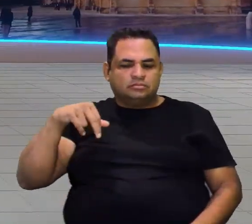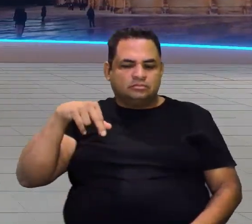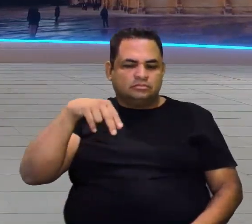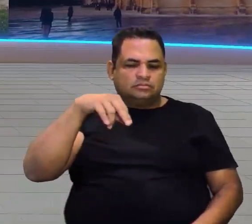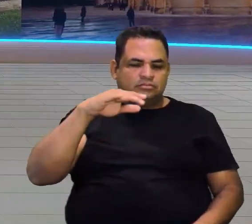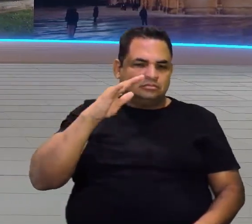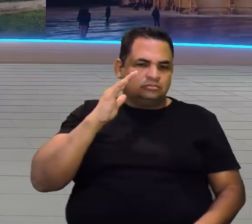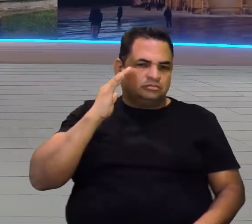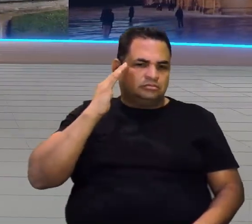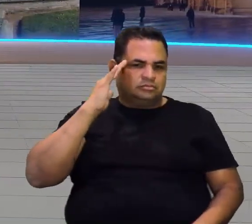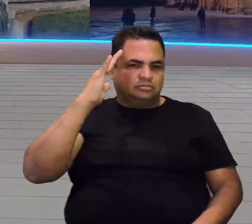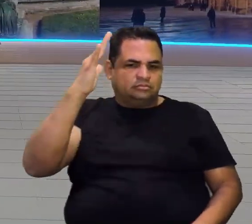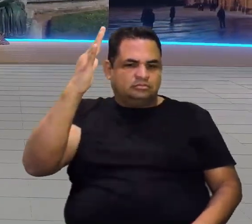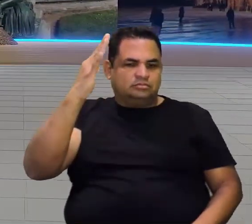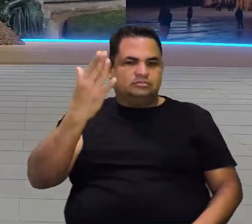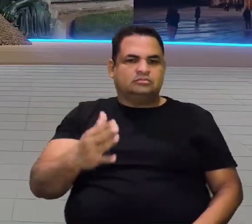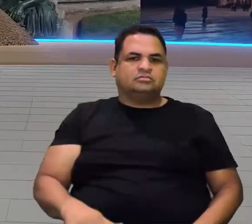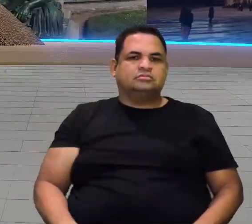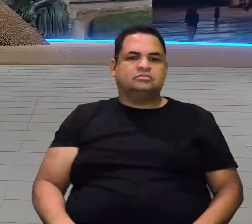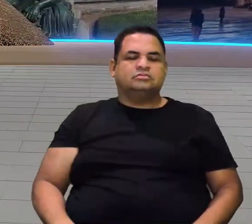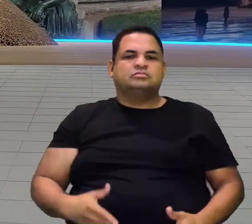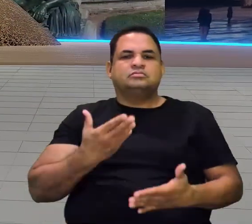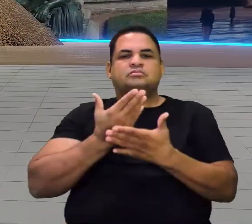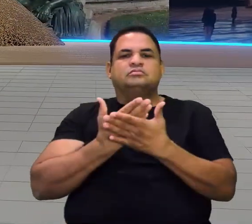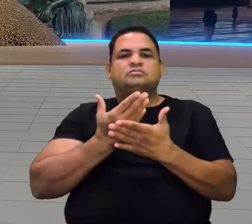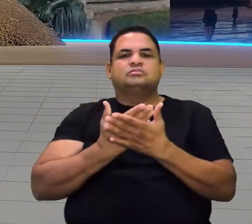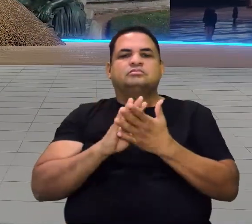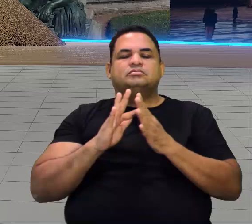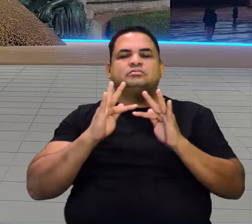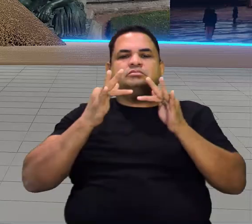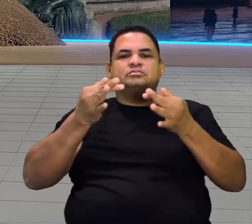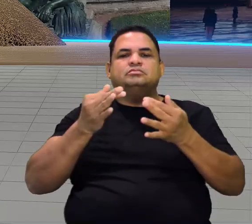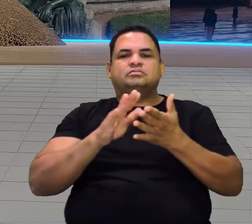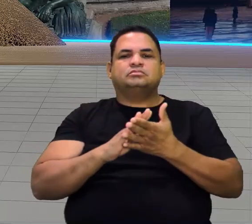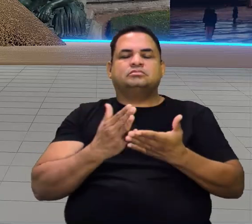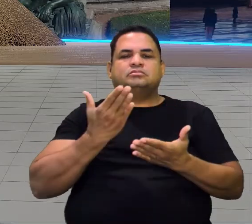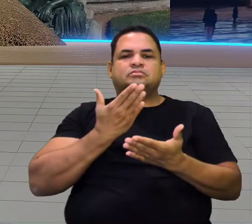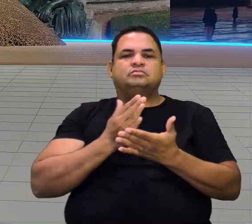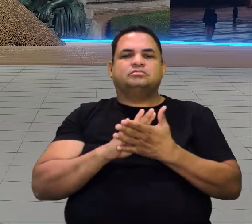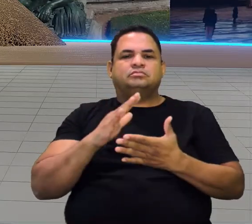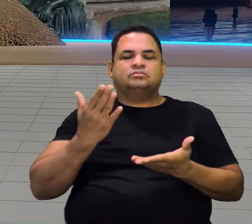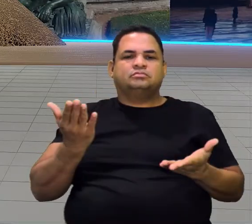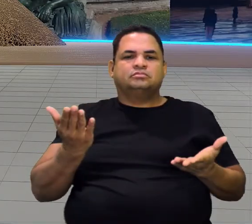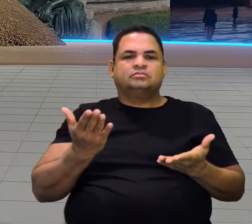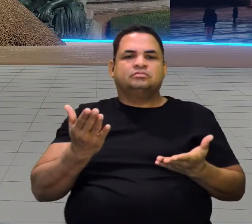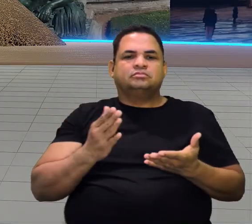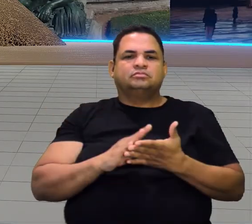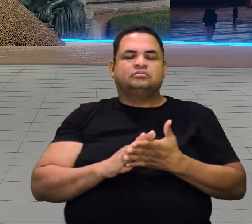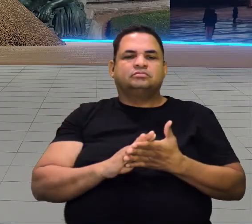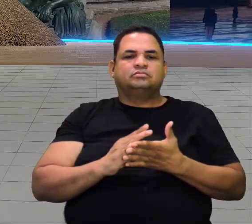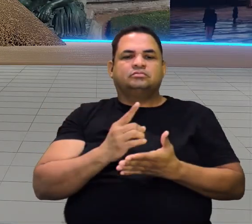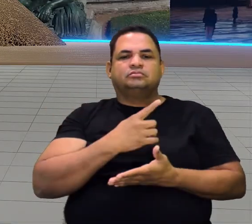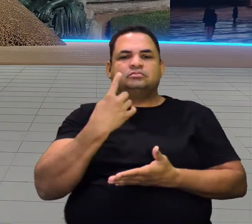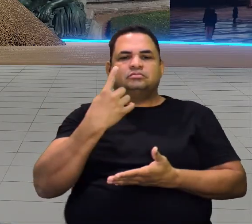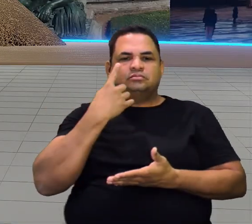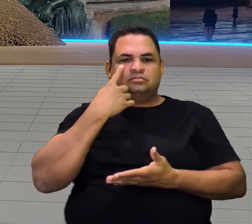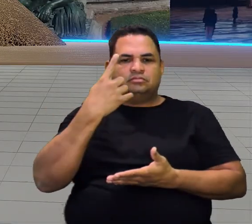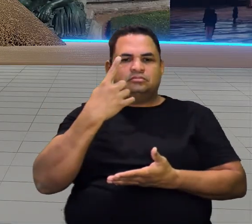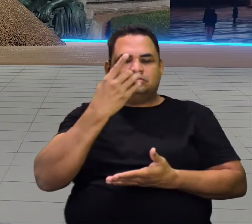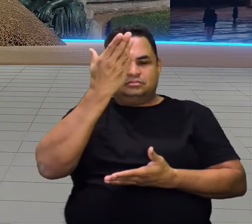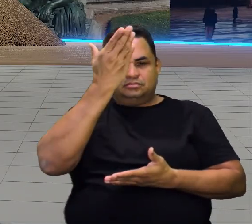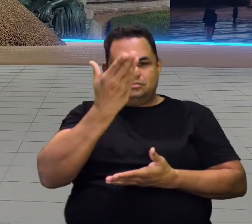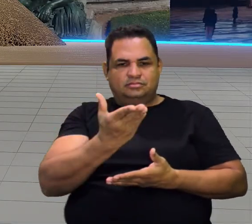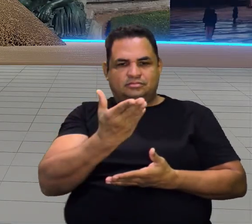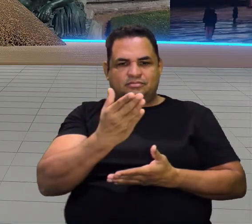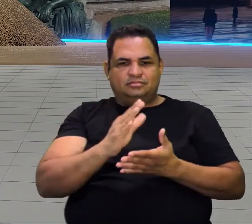aventura conosco. E essa aventura dessa nossa aula, nós chegamos ao final de mais essa aventura. Aonde nós vimos aqui, olha aqui o Coliseu